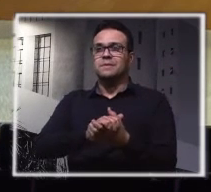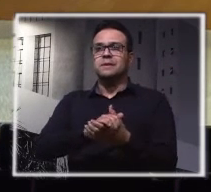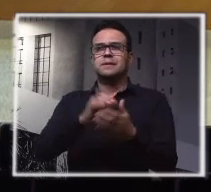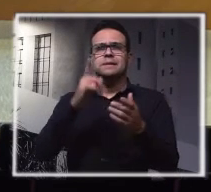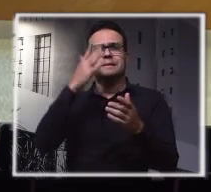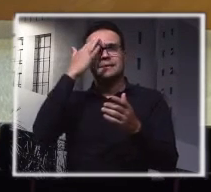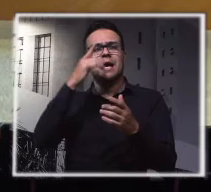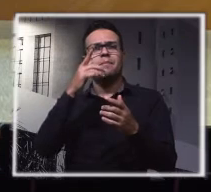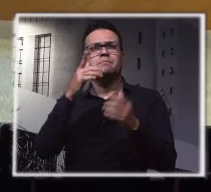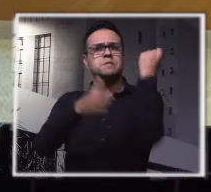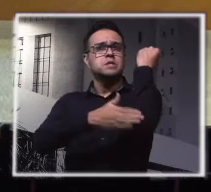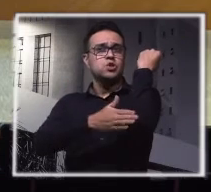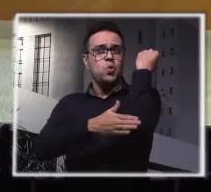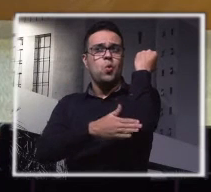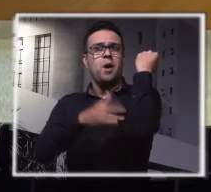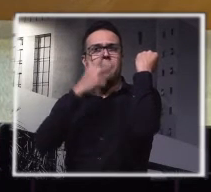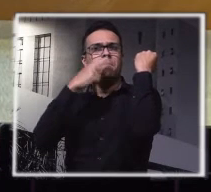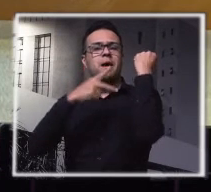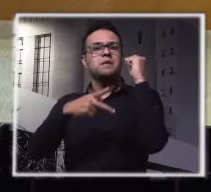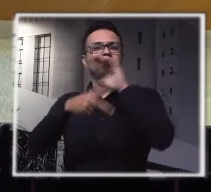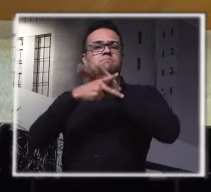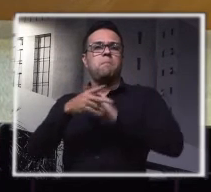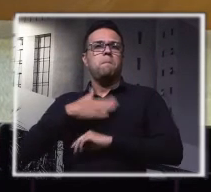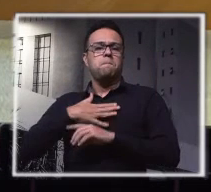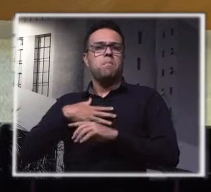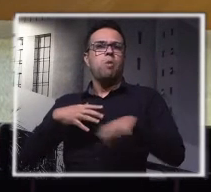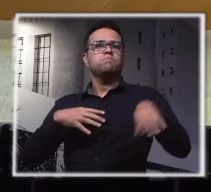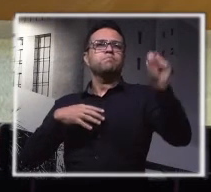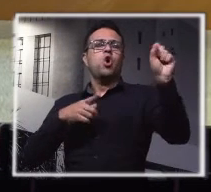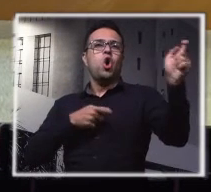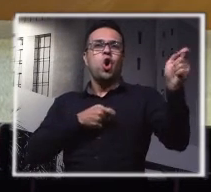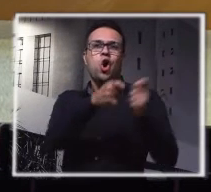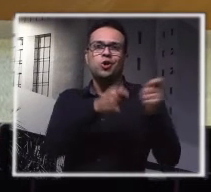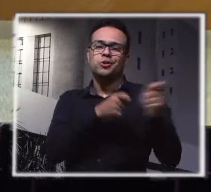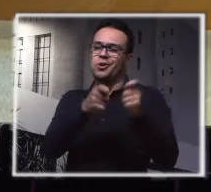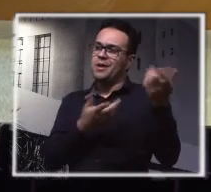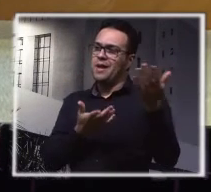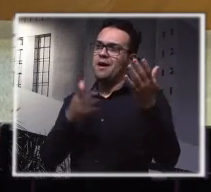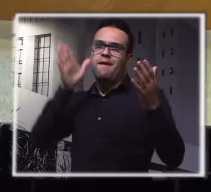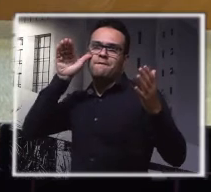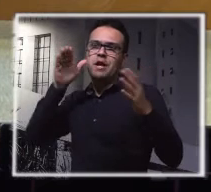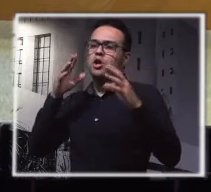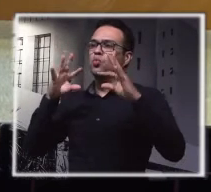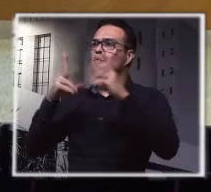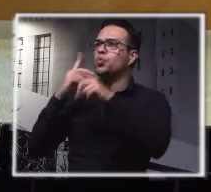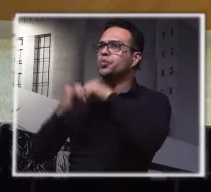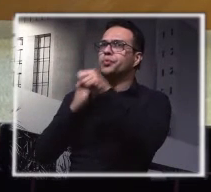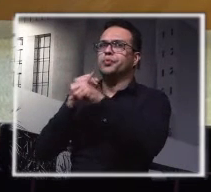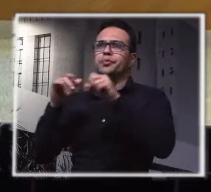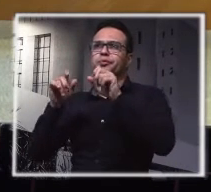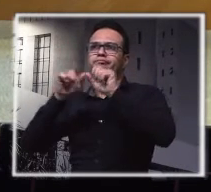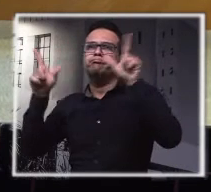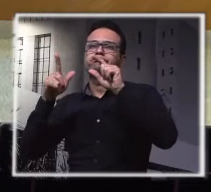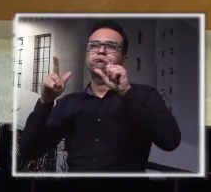observa um ciúme e uma posse excessivos, uma necessidade de controlar todo o acesso às redes sociais, e quando você não obtém